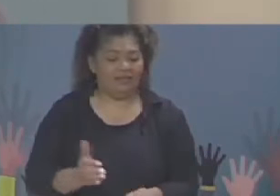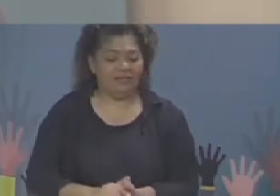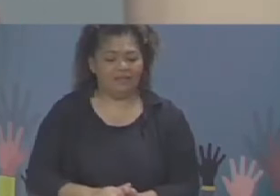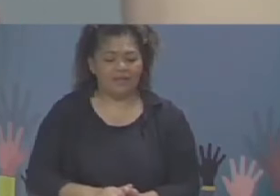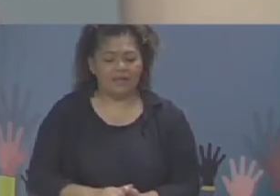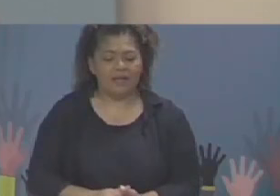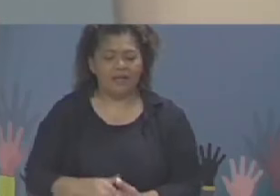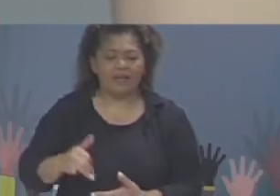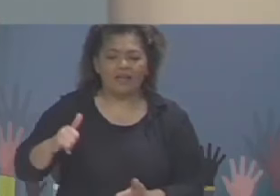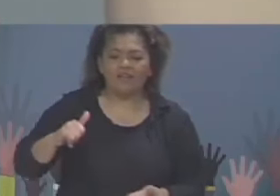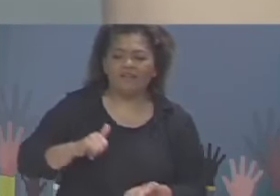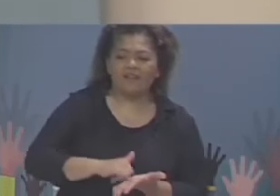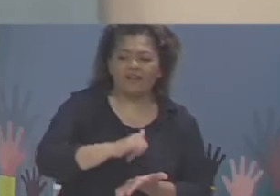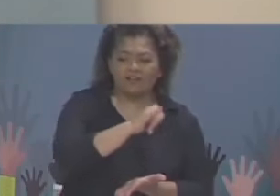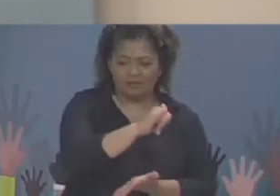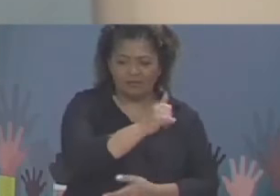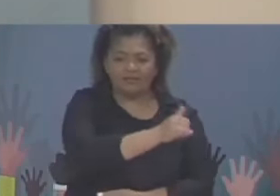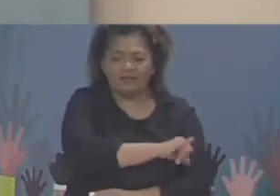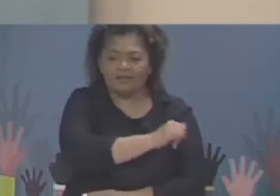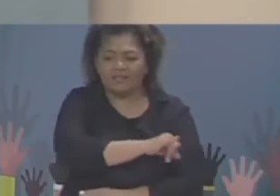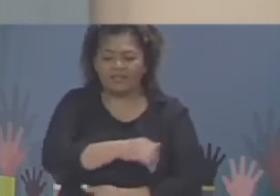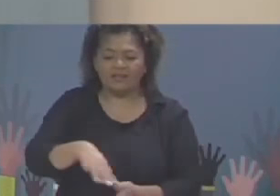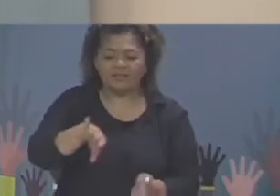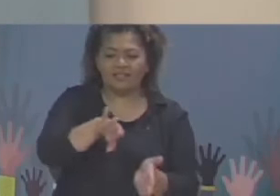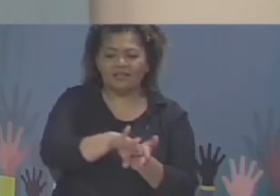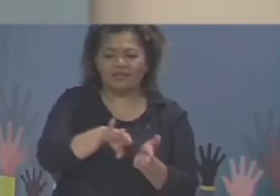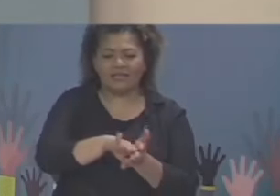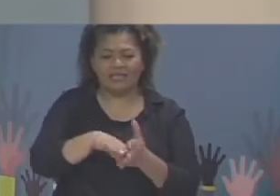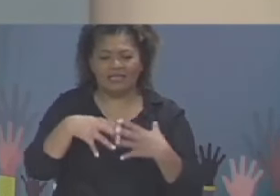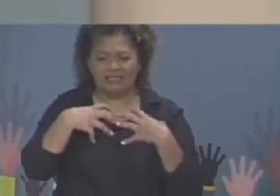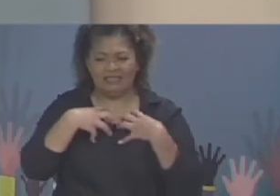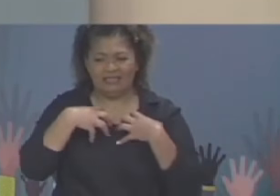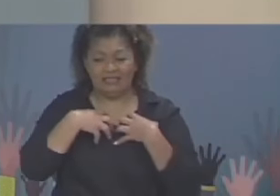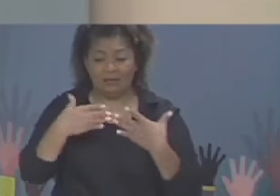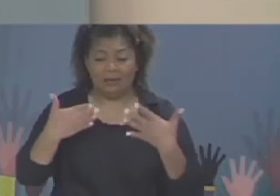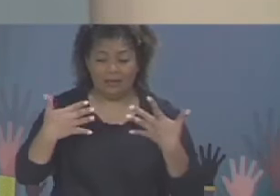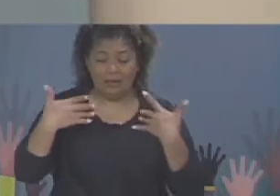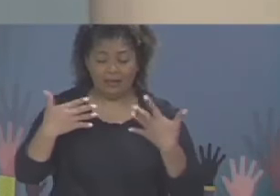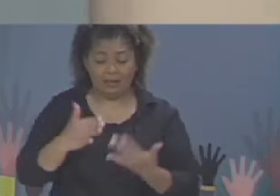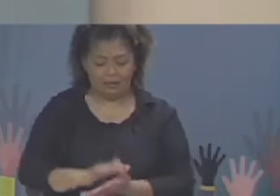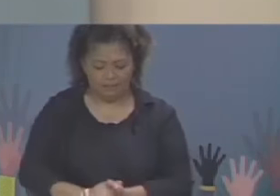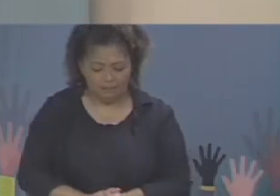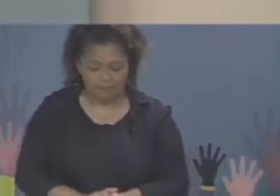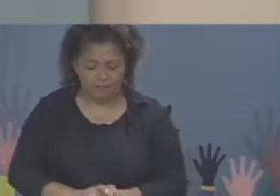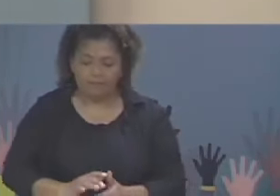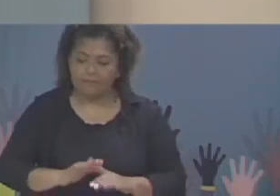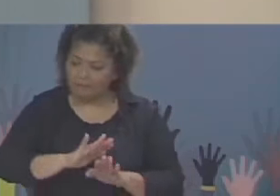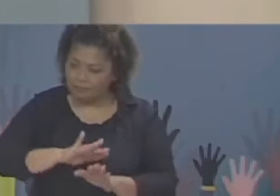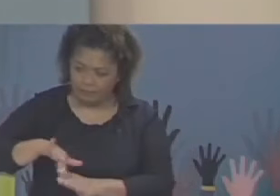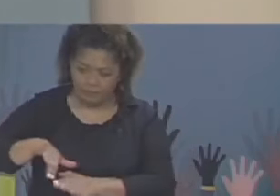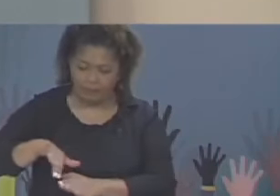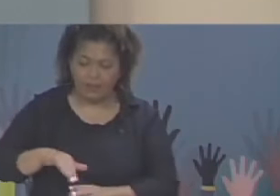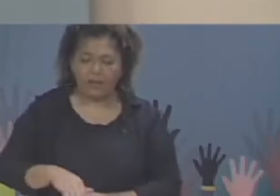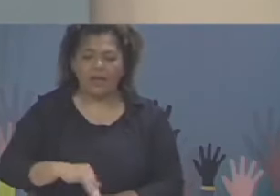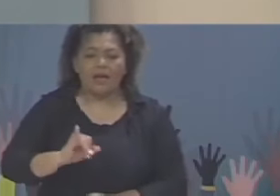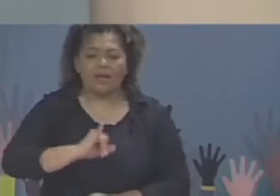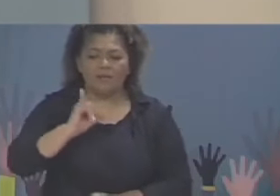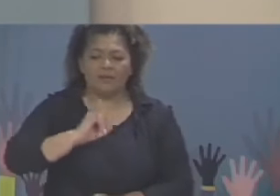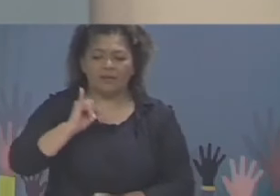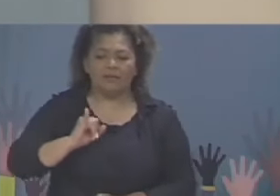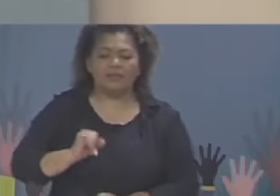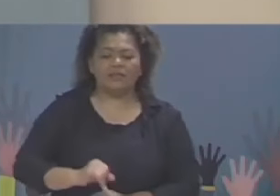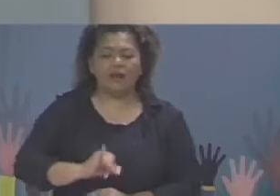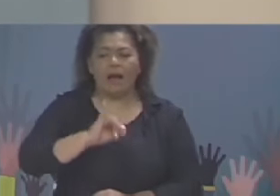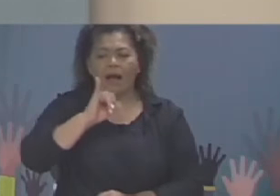eu tenho essa movimentação política desde 2008 também. É importante que a gente frise alguns pontos centrais do movimento